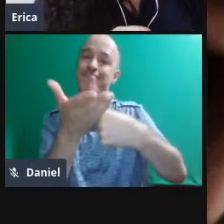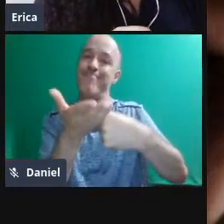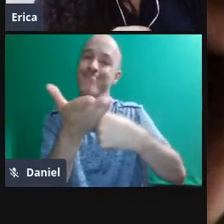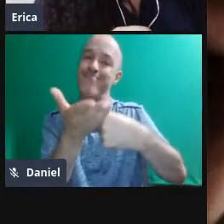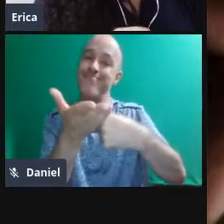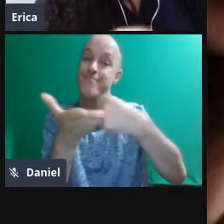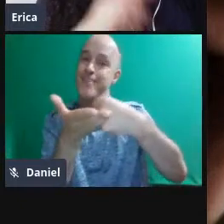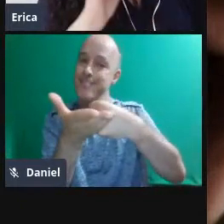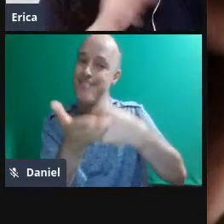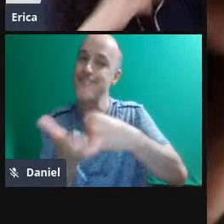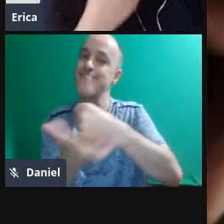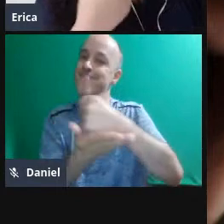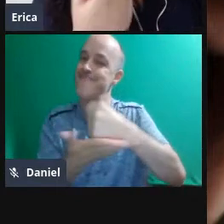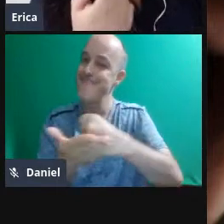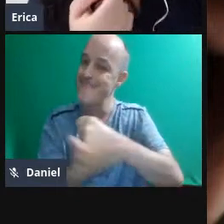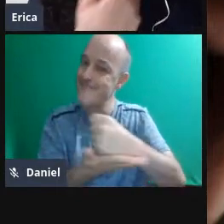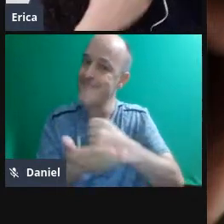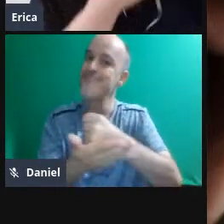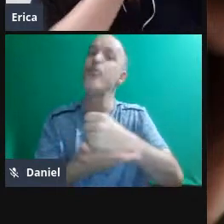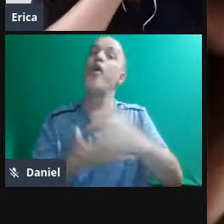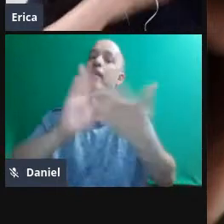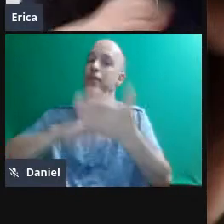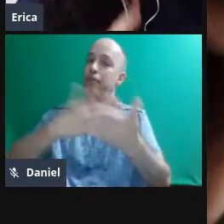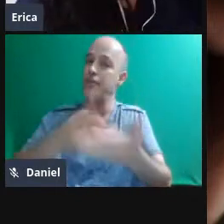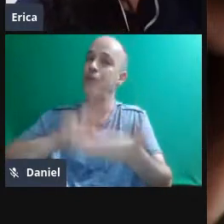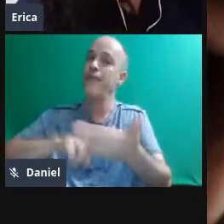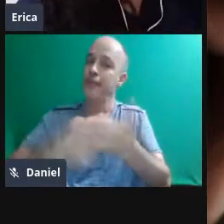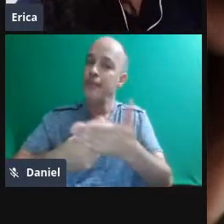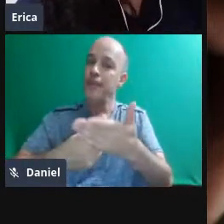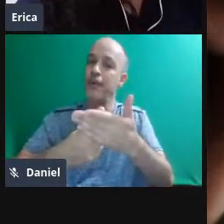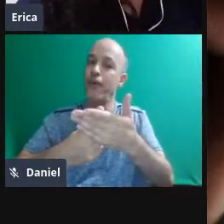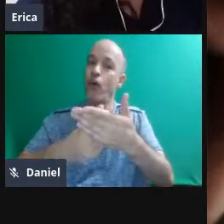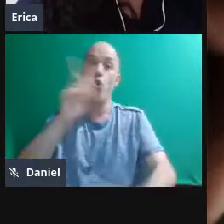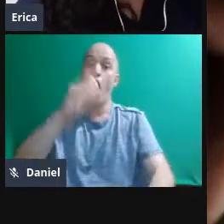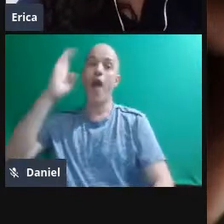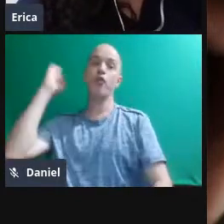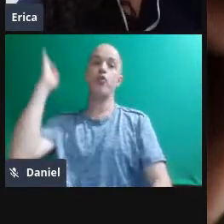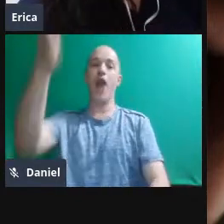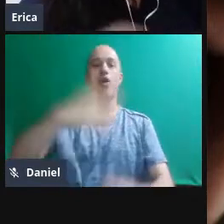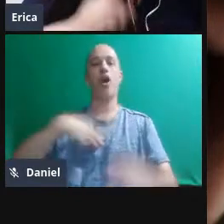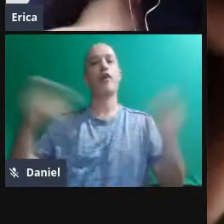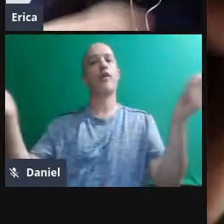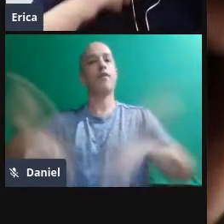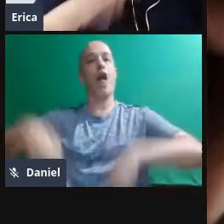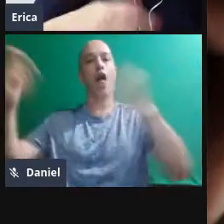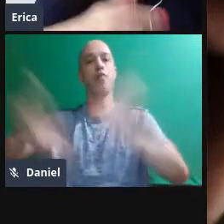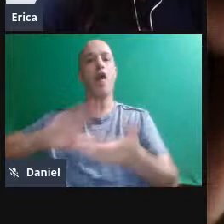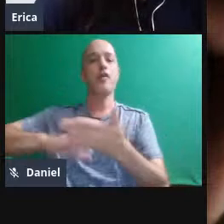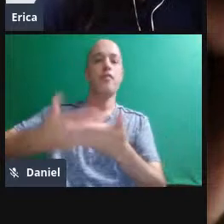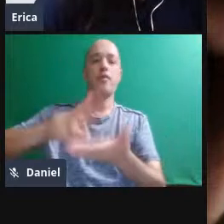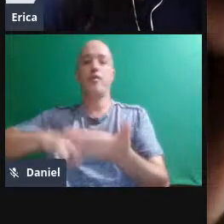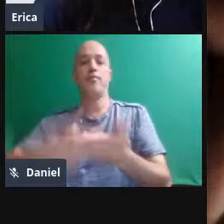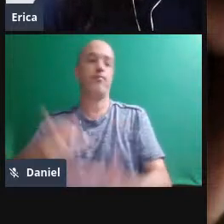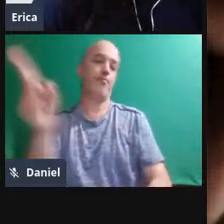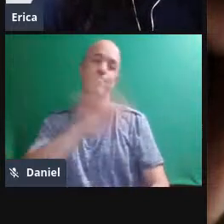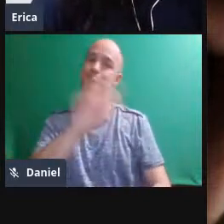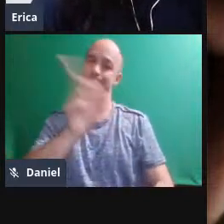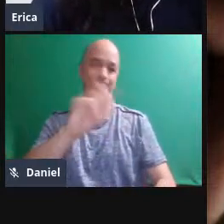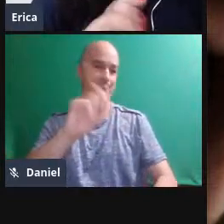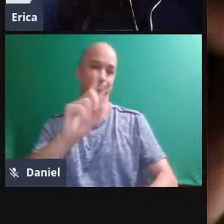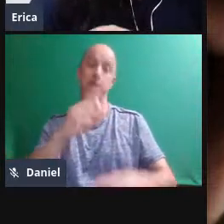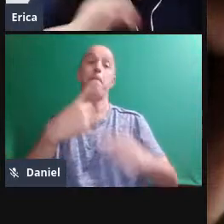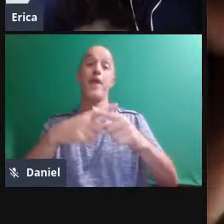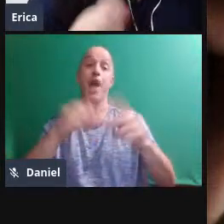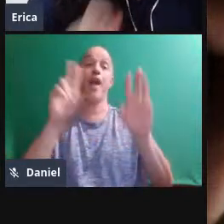intérprete de língua de sinais, que precisa, para ser tradutor, isso é uma pergunta que vocês colocaram no fórum, para ser tradutor intérprete,